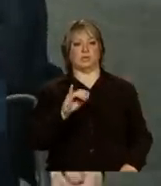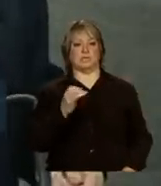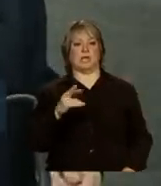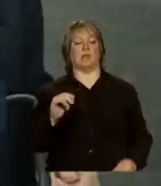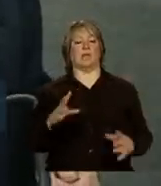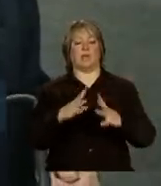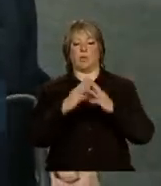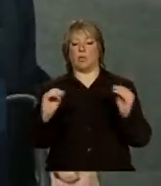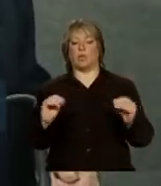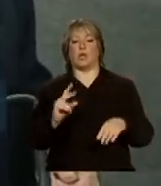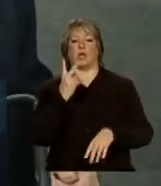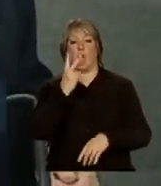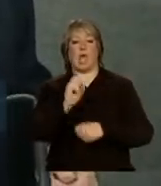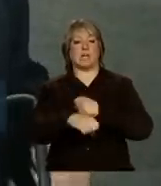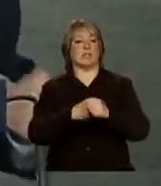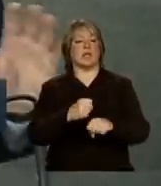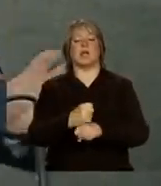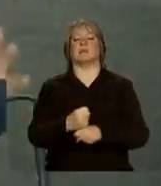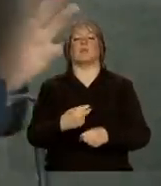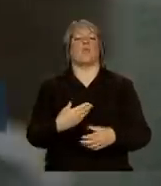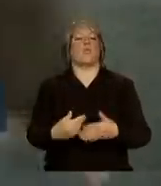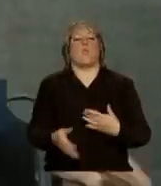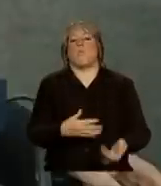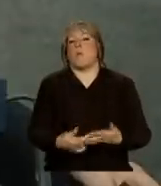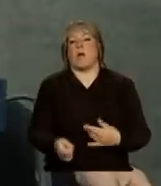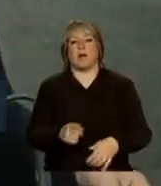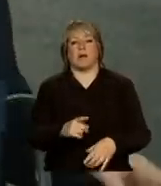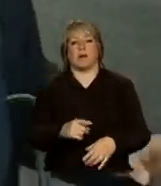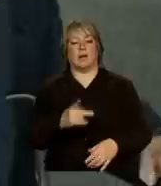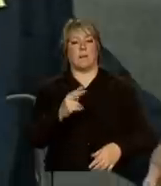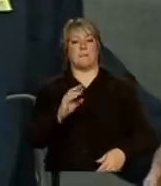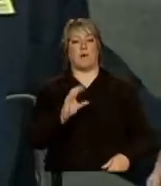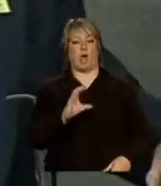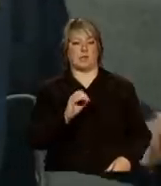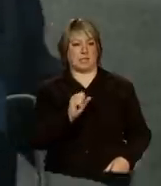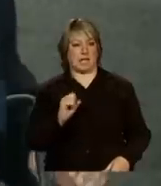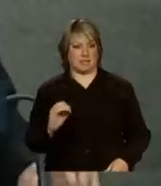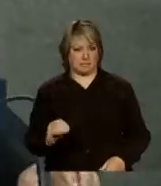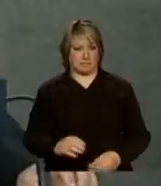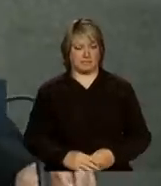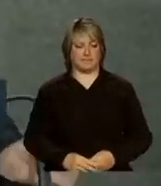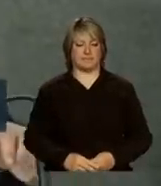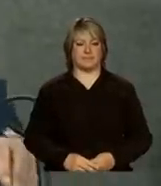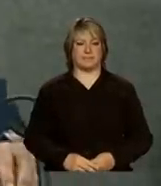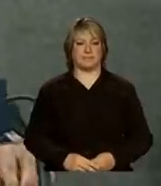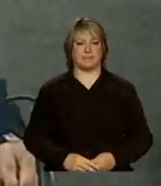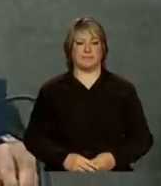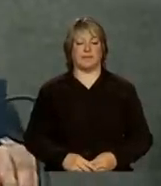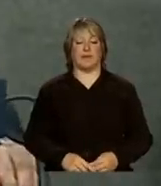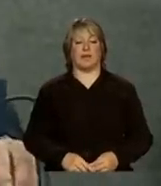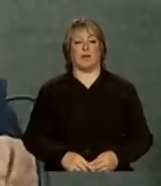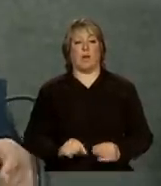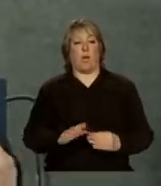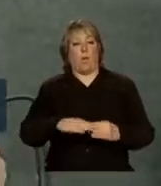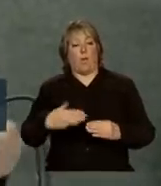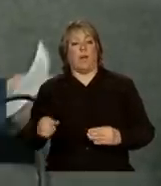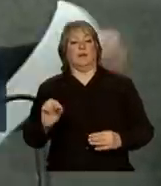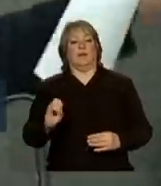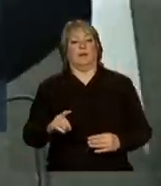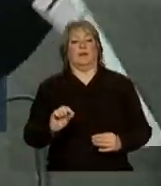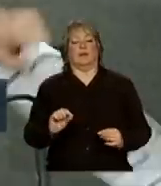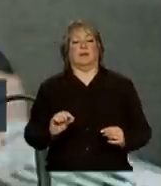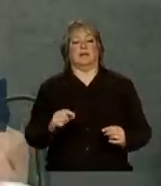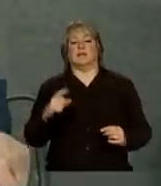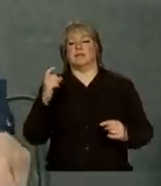qualquer processo né O resto eh São posterga sões com interesse de tudo que